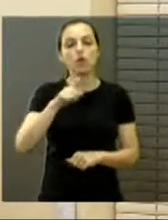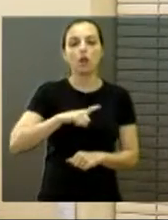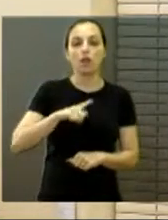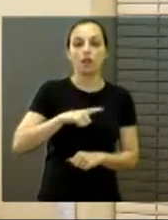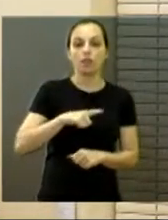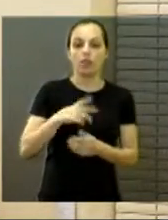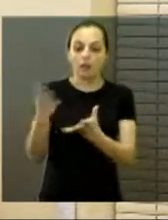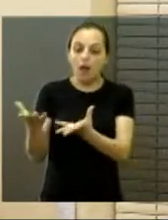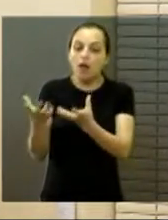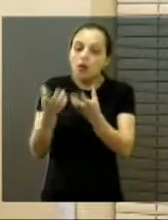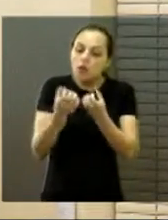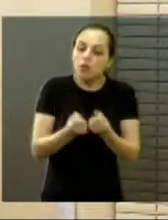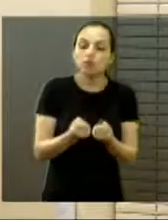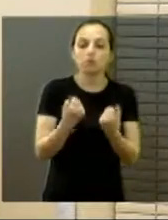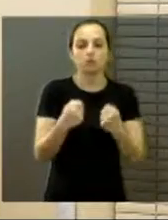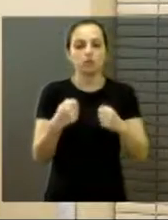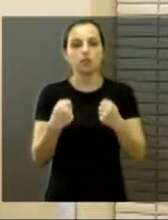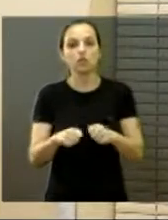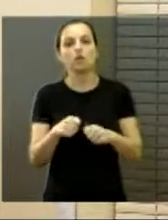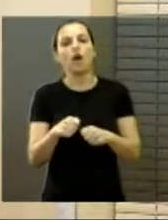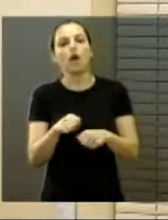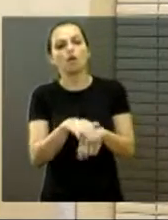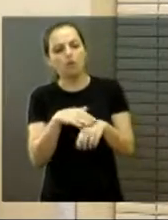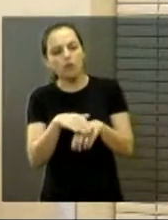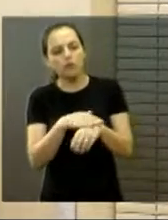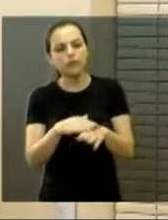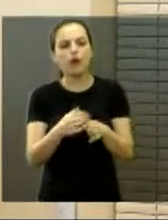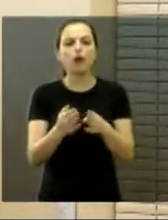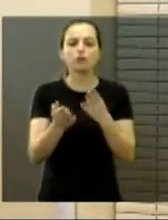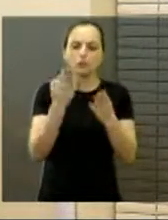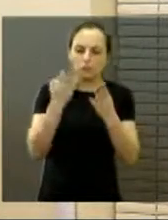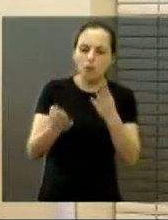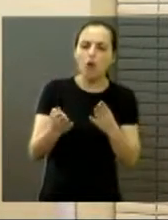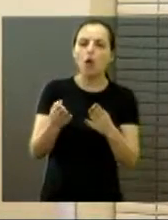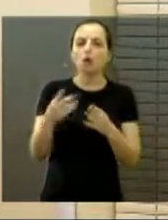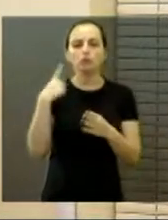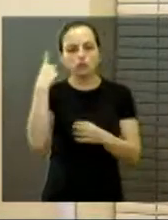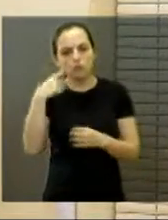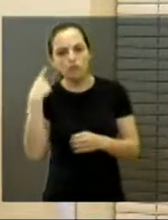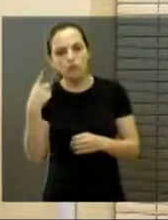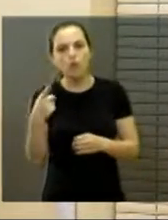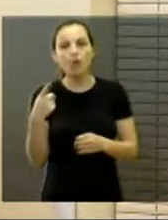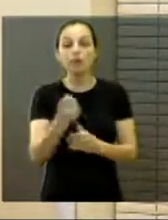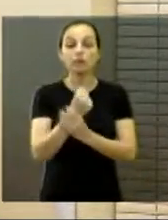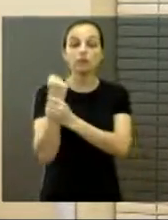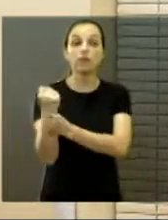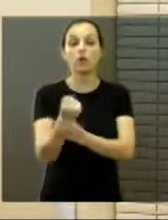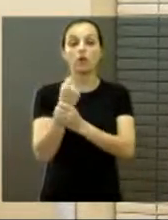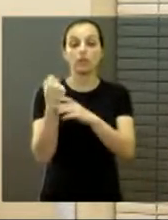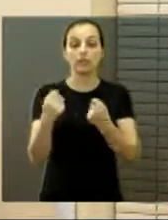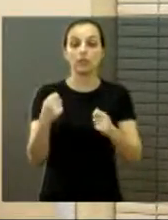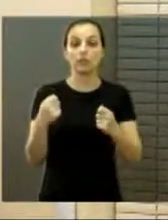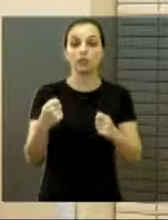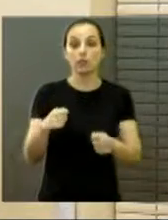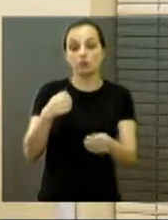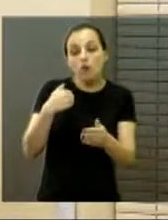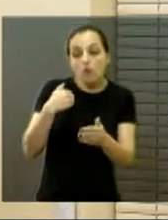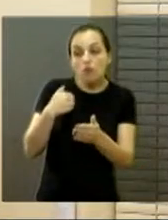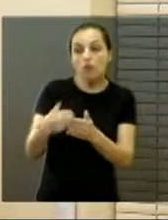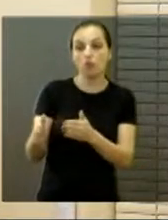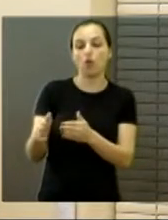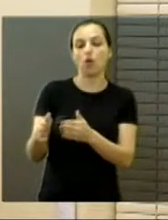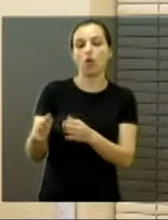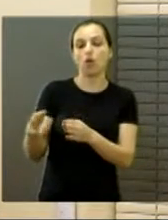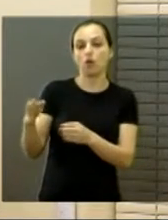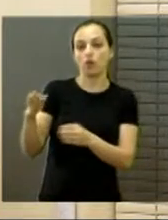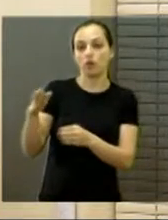um acolhimento. Conversado com uma psicóloga, com um advogado, passar segurança, elas estão fora da sua cidade. Eu já estudei fora